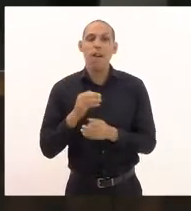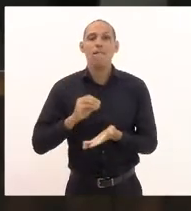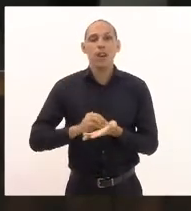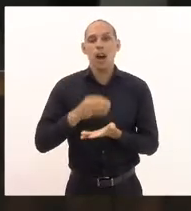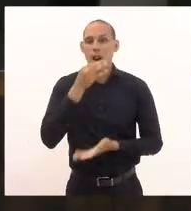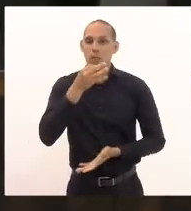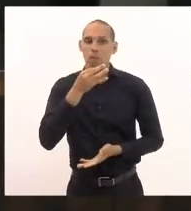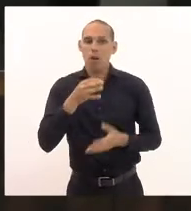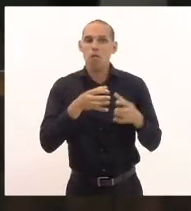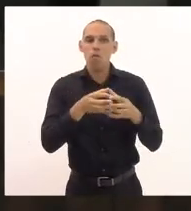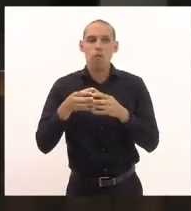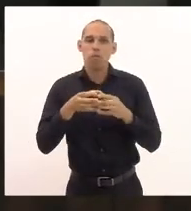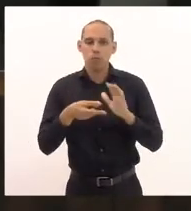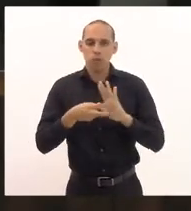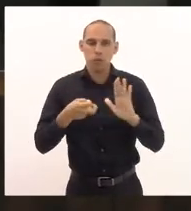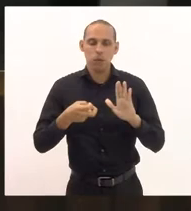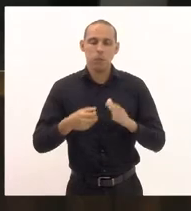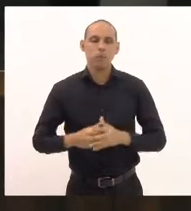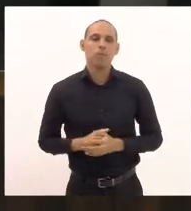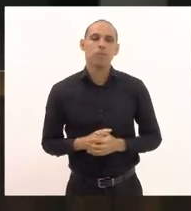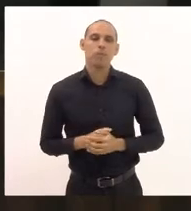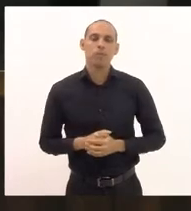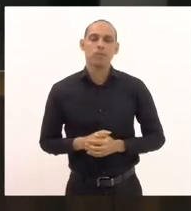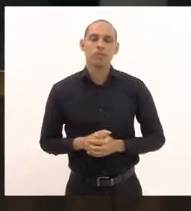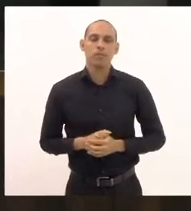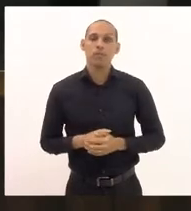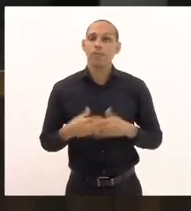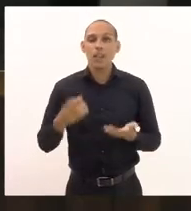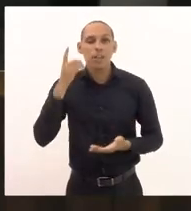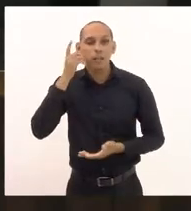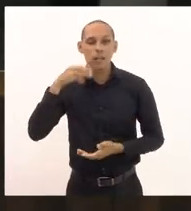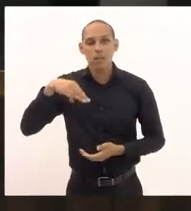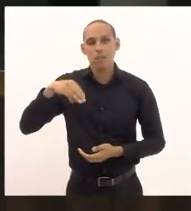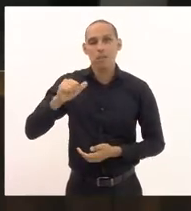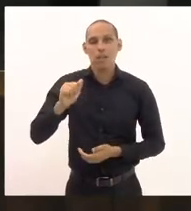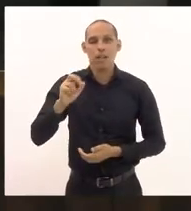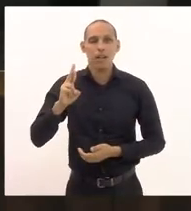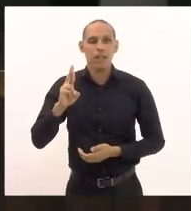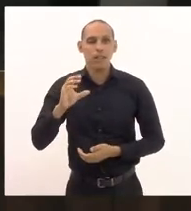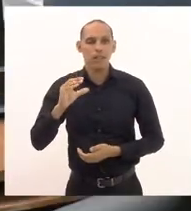Emendas Constitucionais e Vetos. Então, deputado Marcelo Dino.